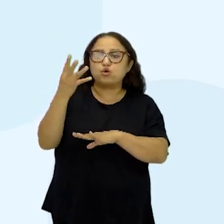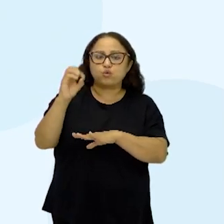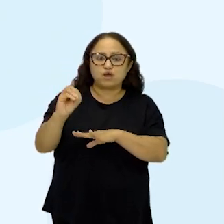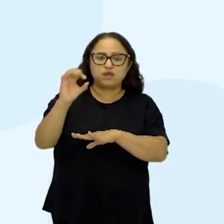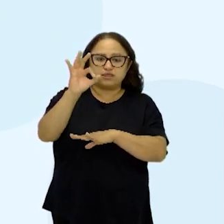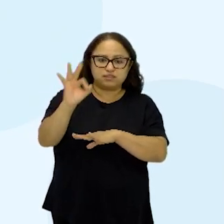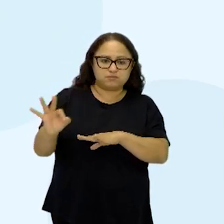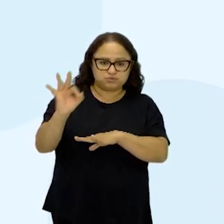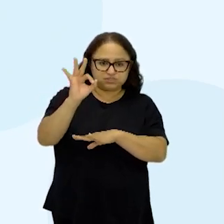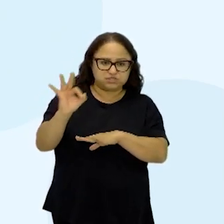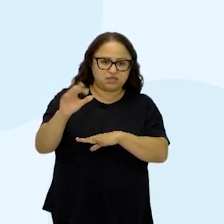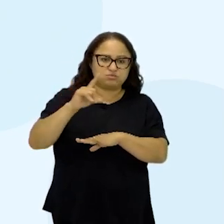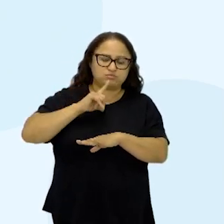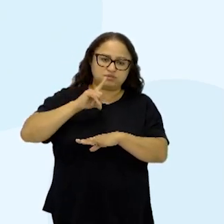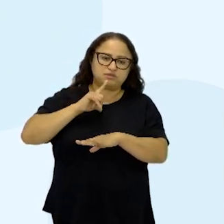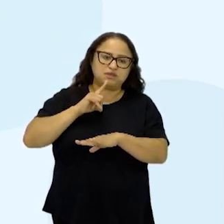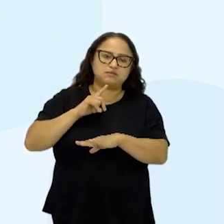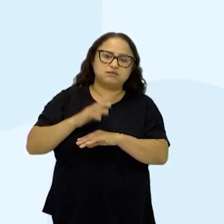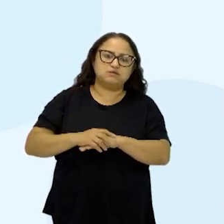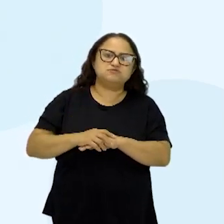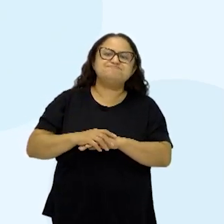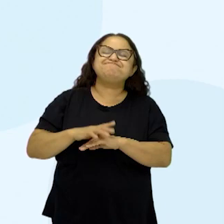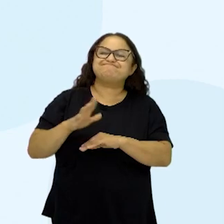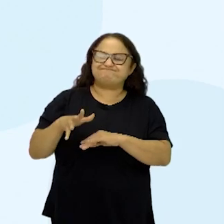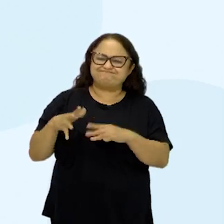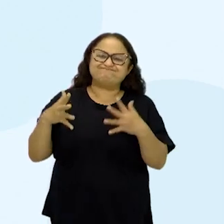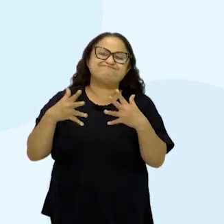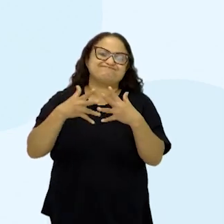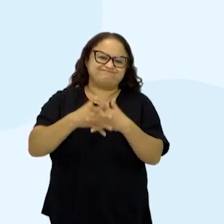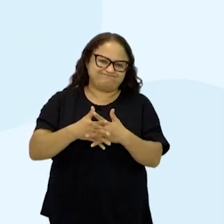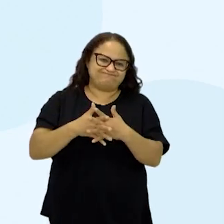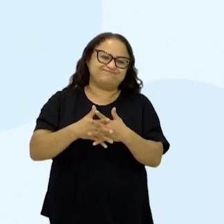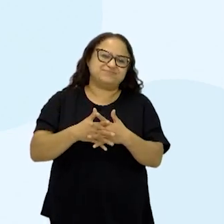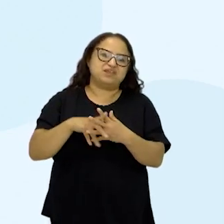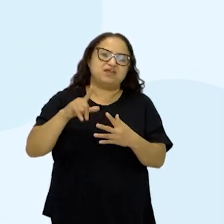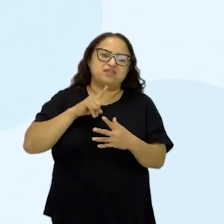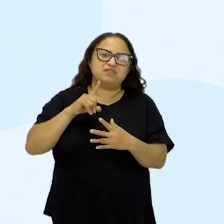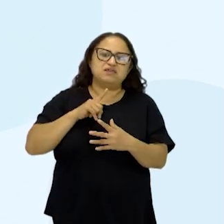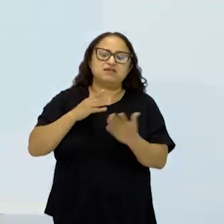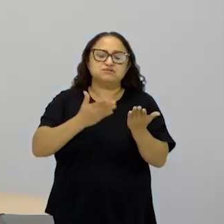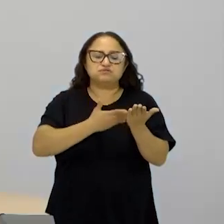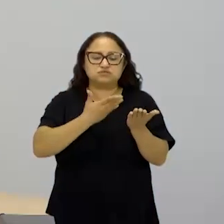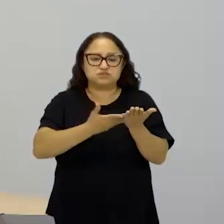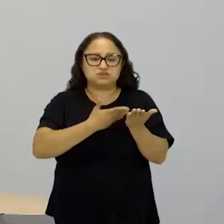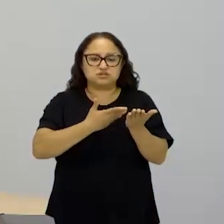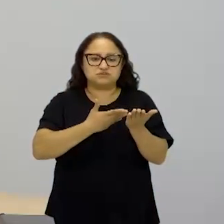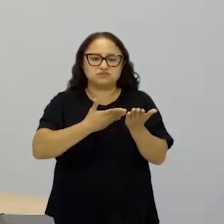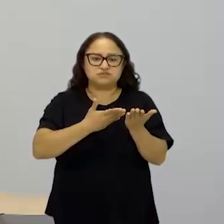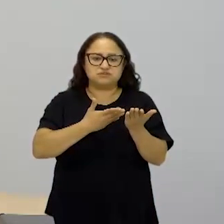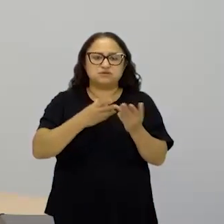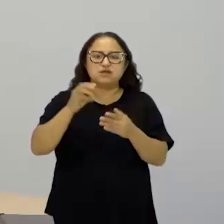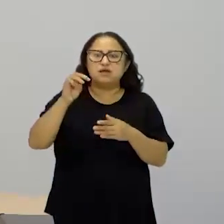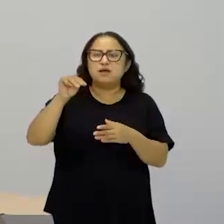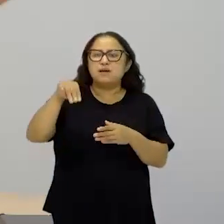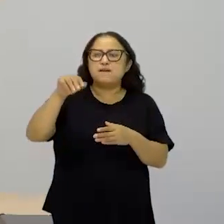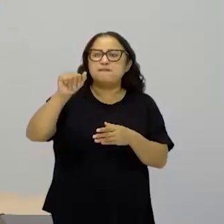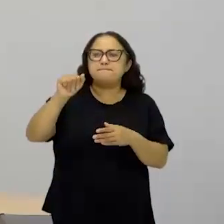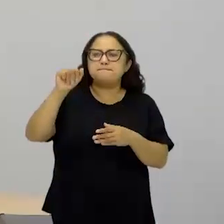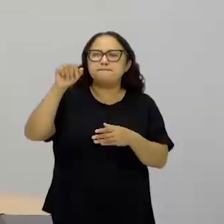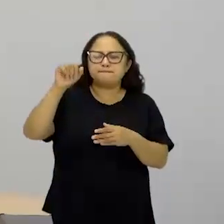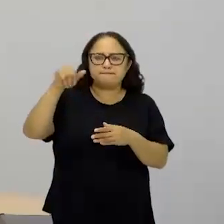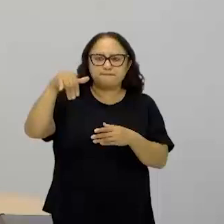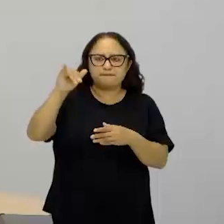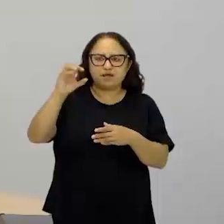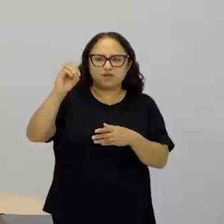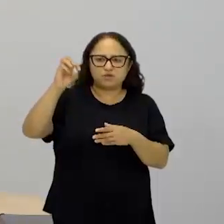língua portuguesa. Então é um país bem complicado, né? Tem aquele livro, agora me fugiu o nome. Mayombe. O Mayombe, que